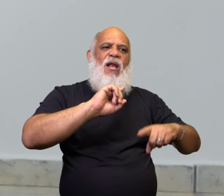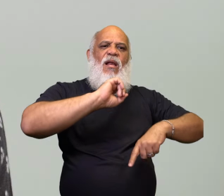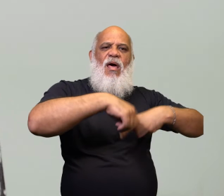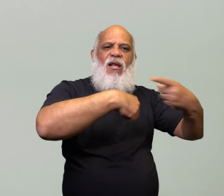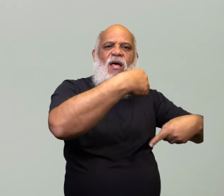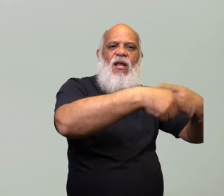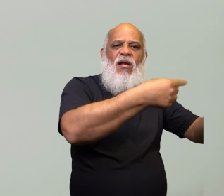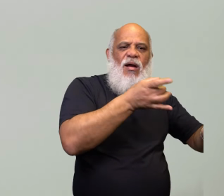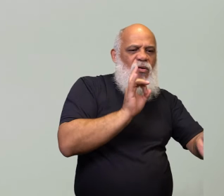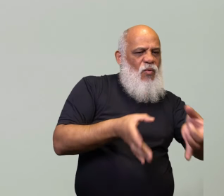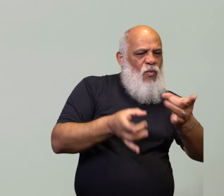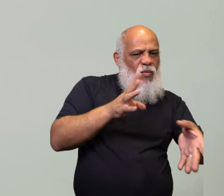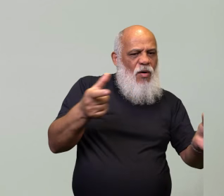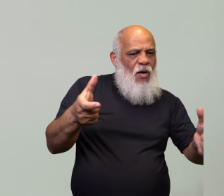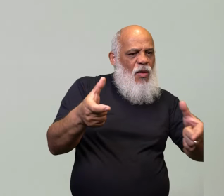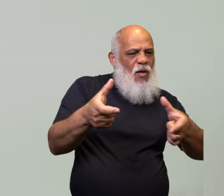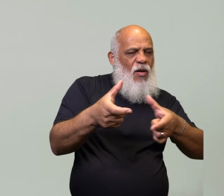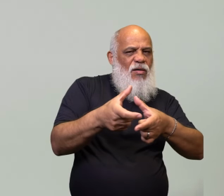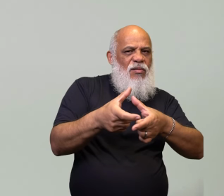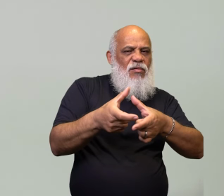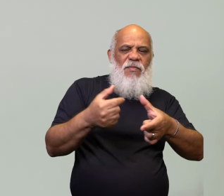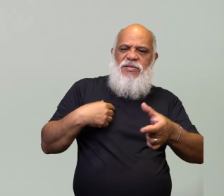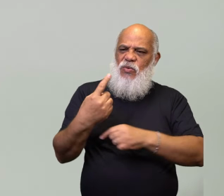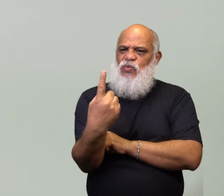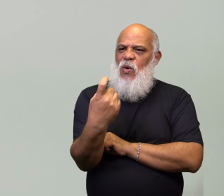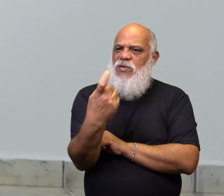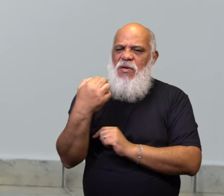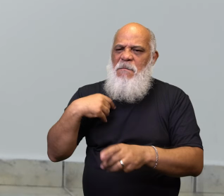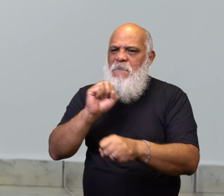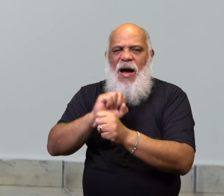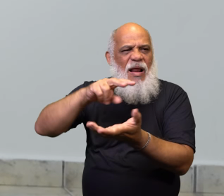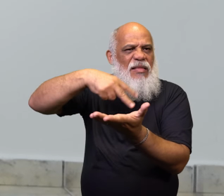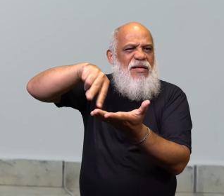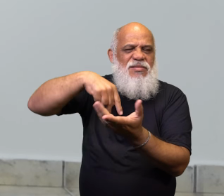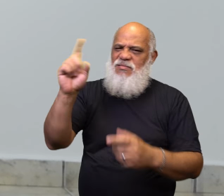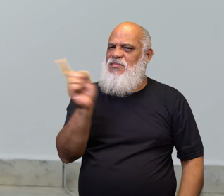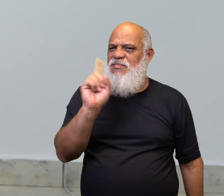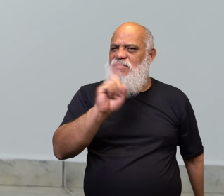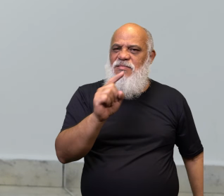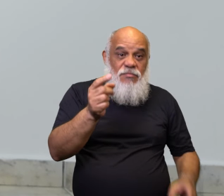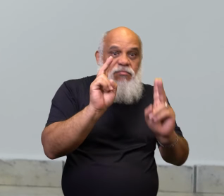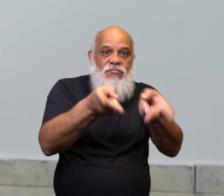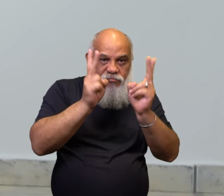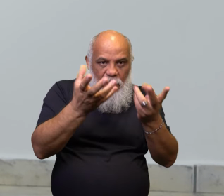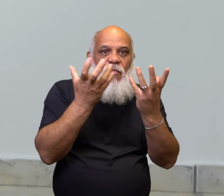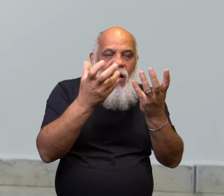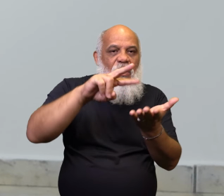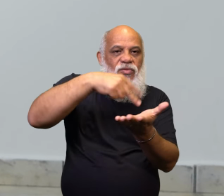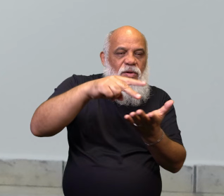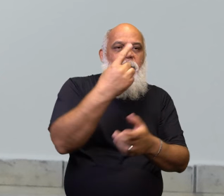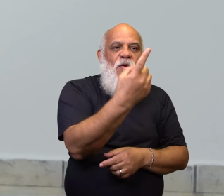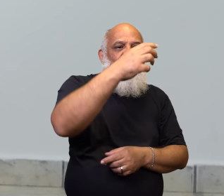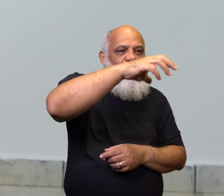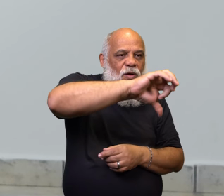família. Então, aquilo ali para mim, eu não queria parar de dançar. Na década de 91, na década de 92, eu